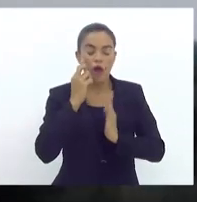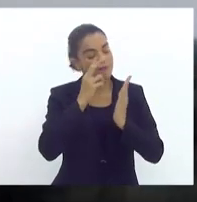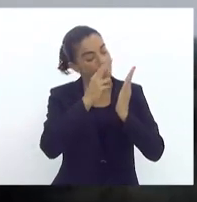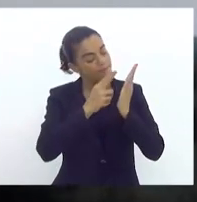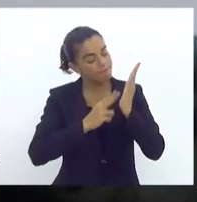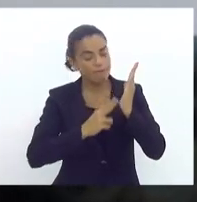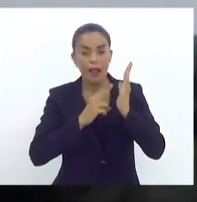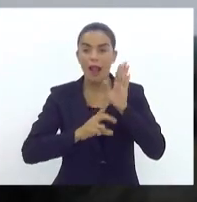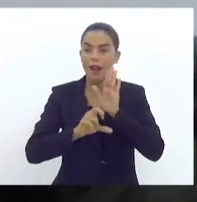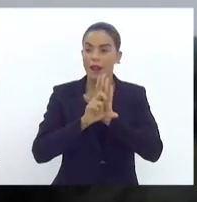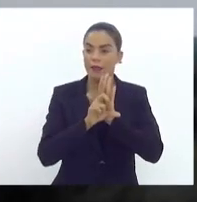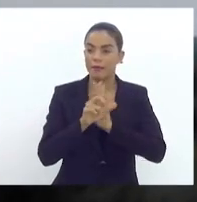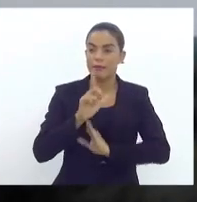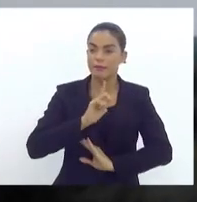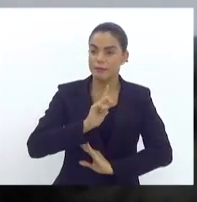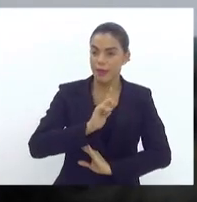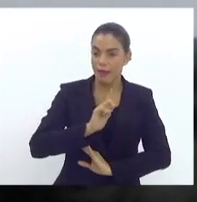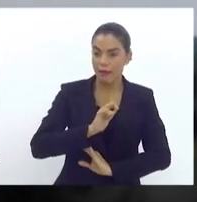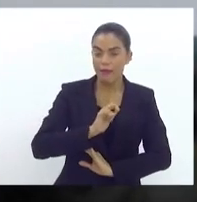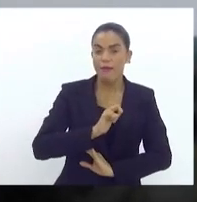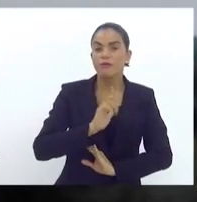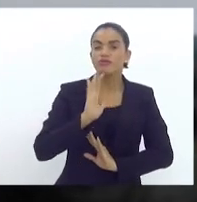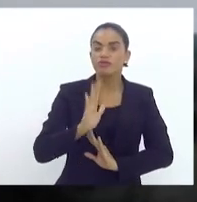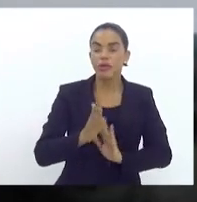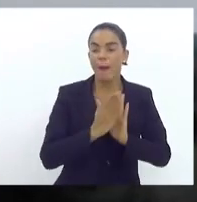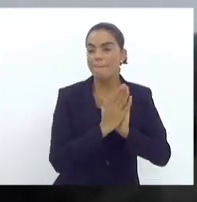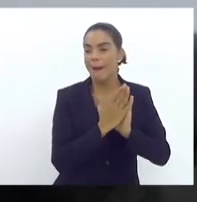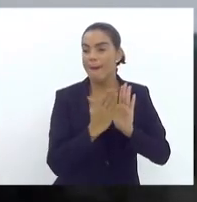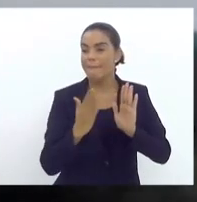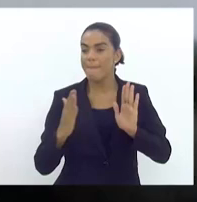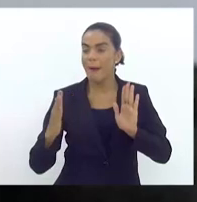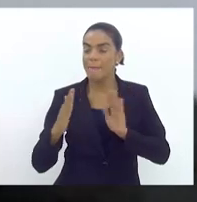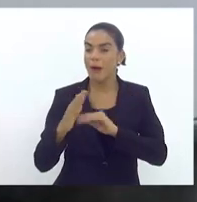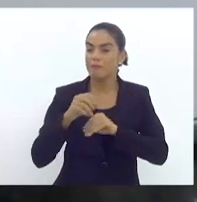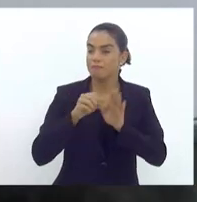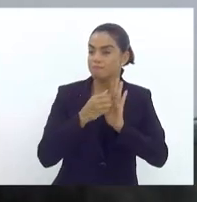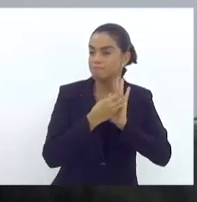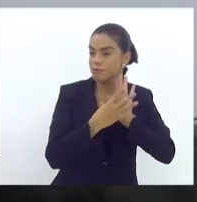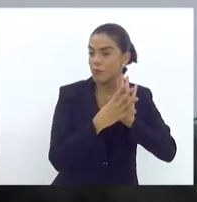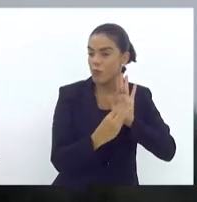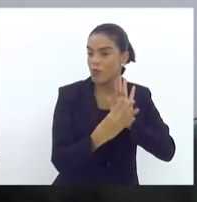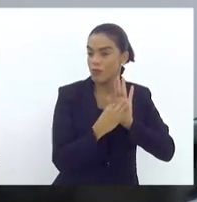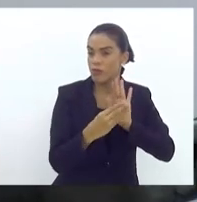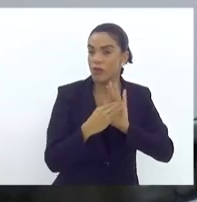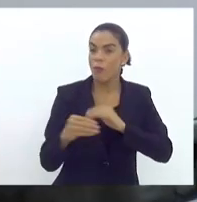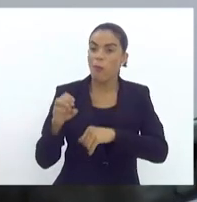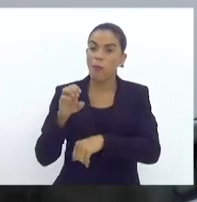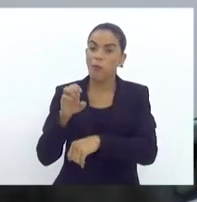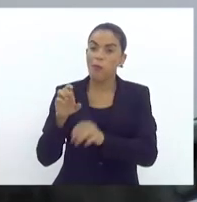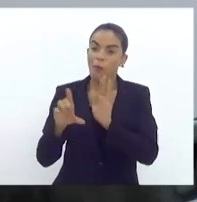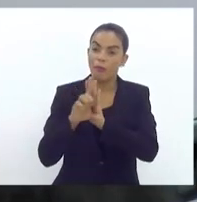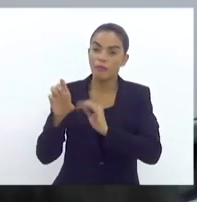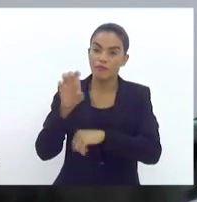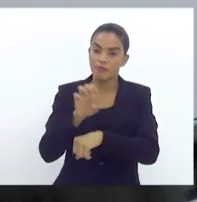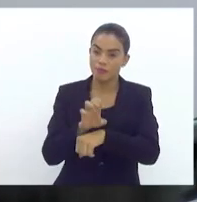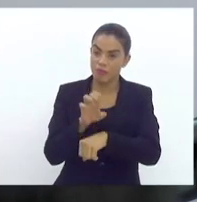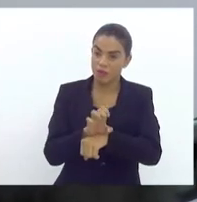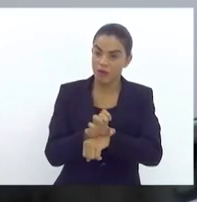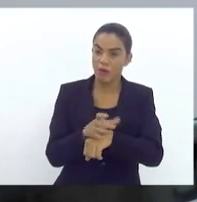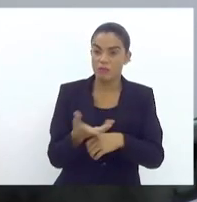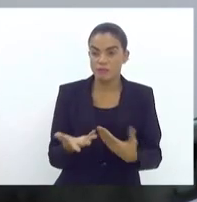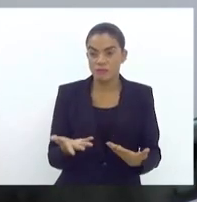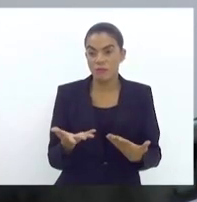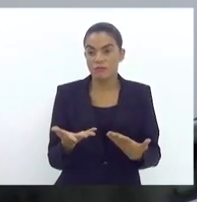alguns pegamento em sede de lei estadual que a gente já pudesse fazer que poderia ser também né